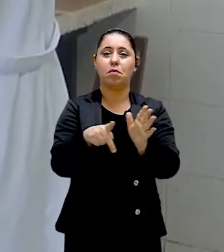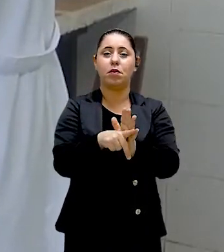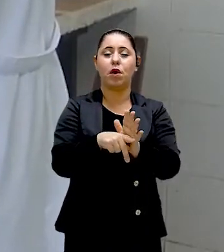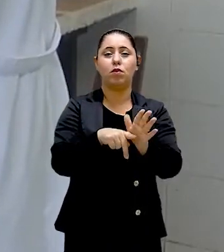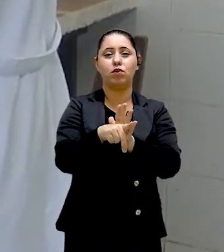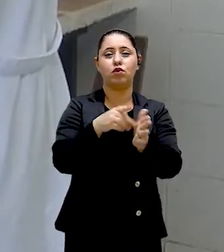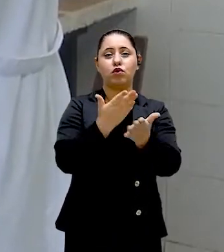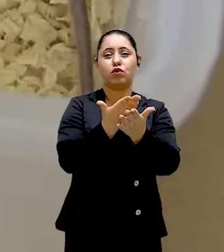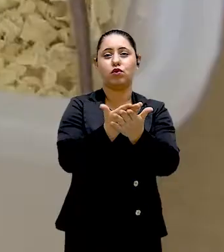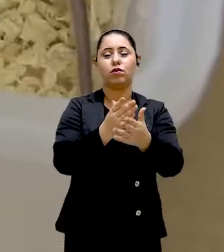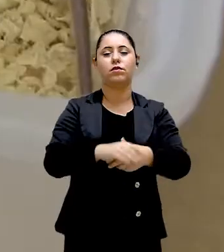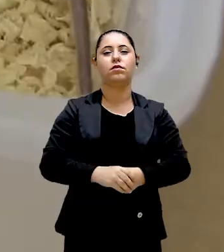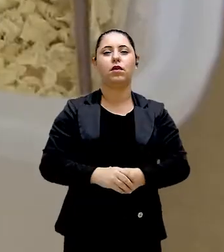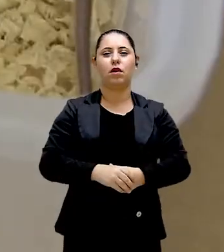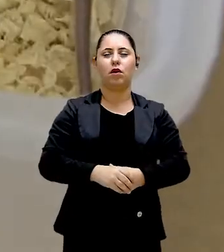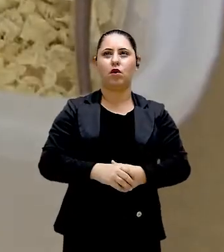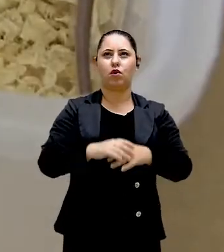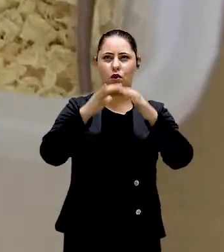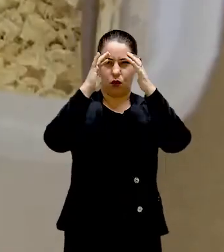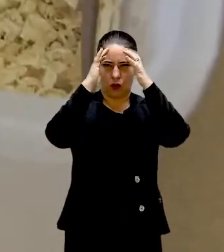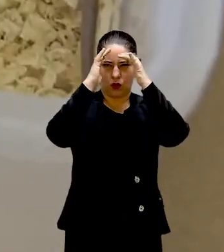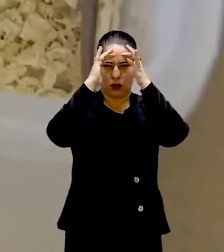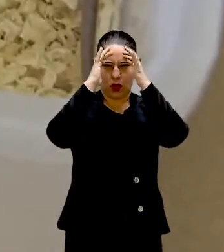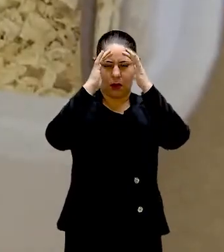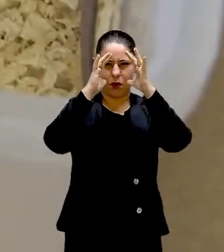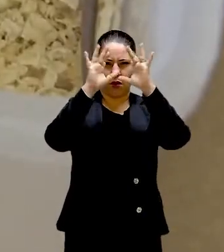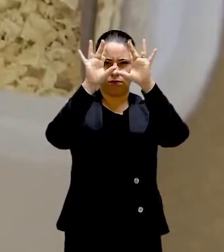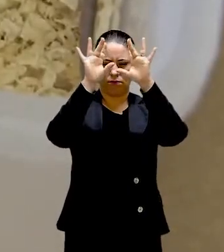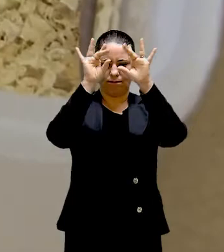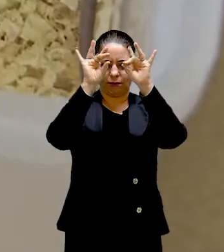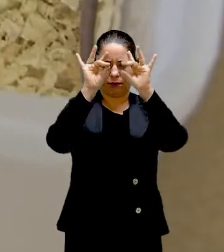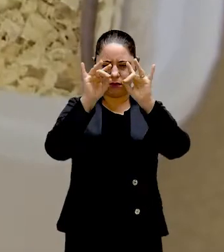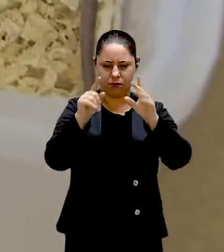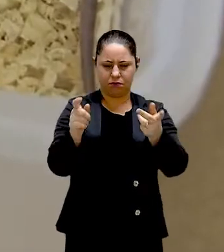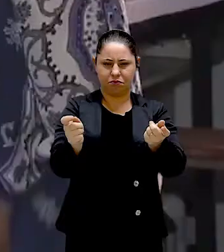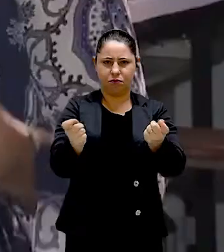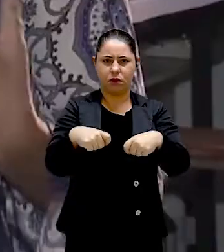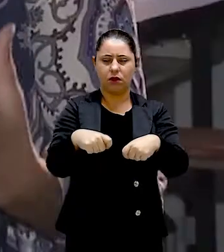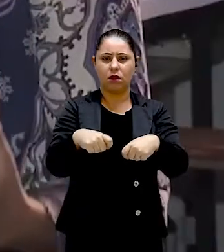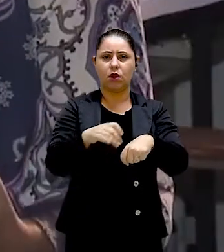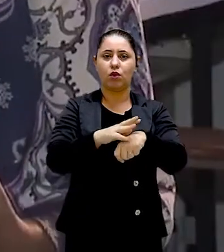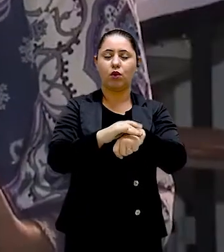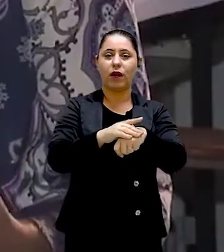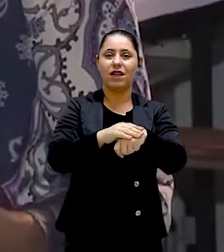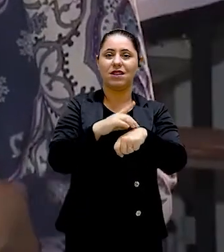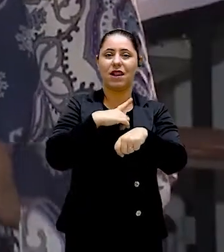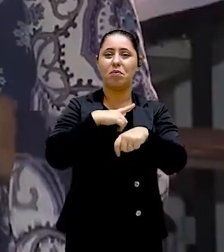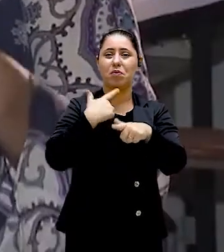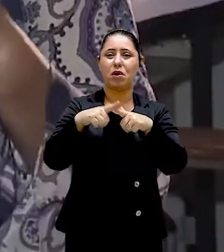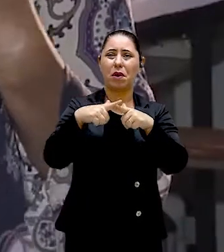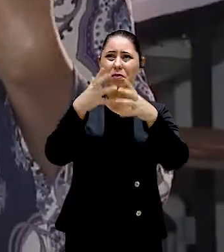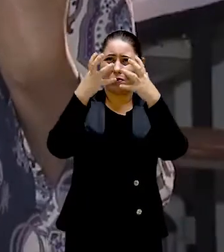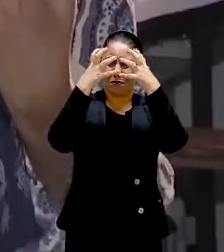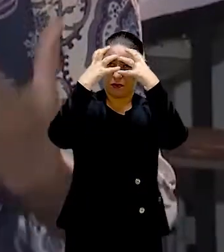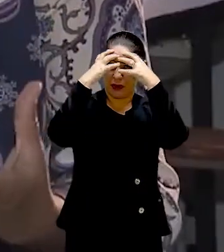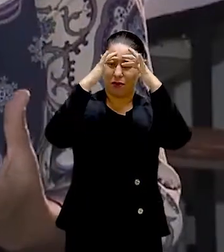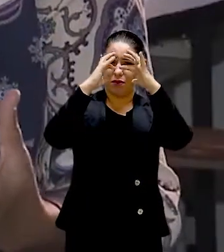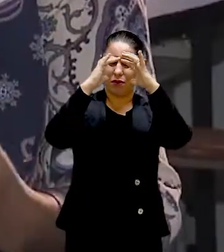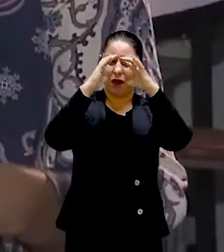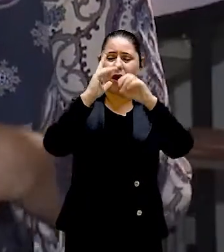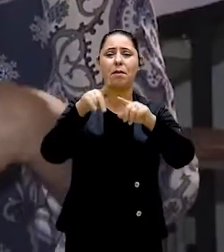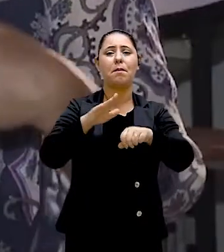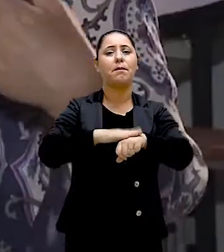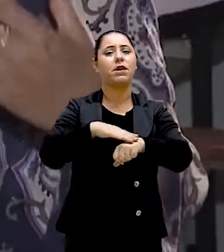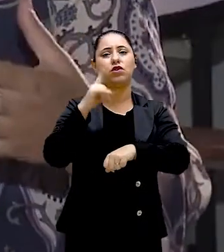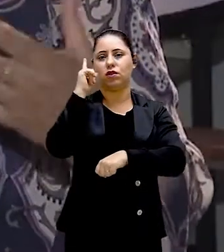nosso cérebro é extremamente complexo e doenças que afetam o sistema nervoso são mais complexas ainda, são mais